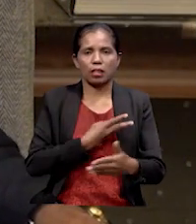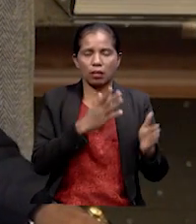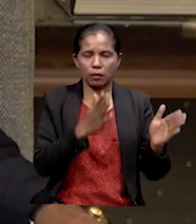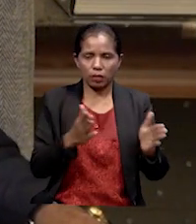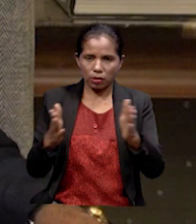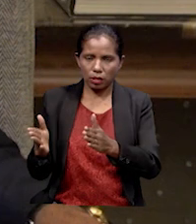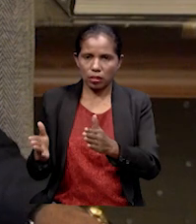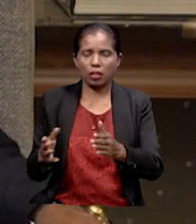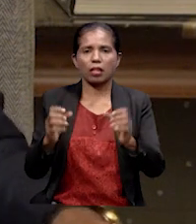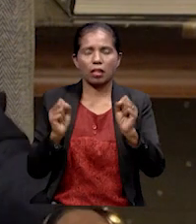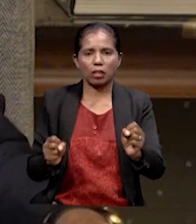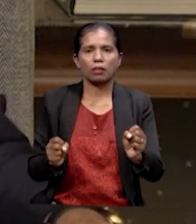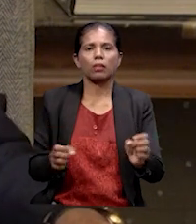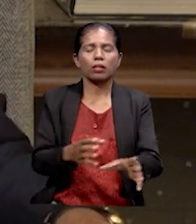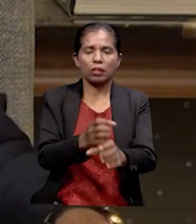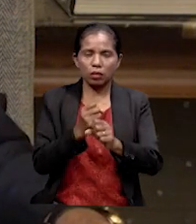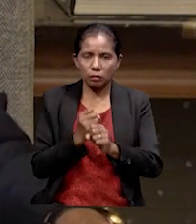malo, reconciliação.